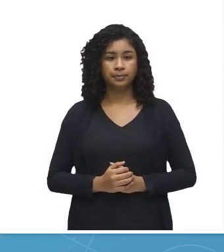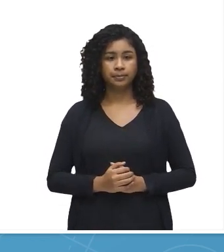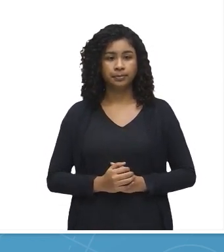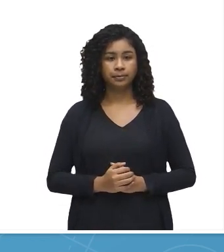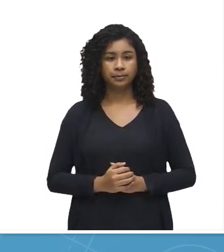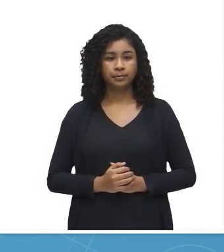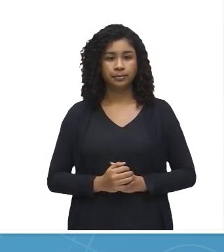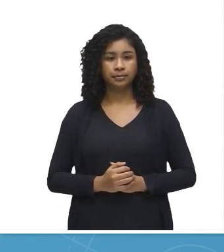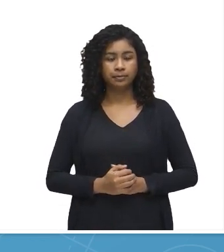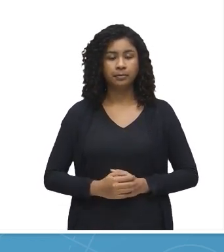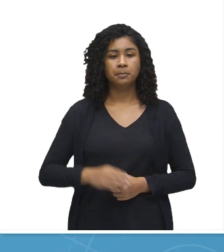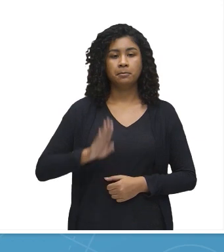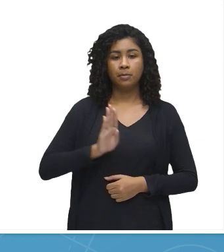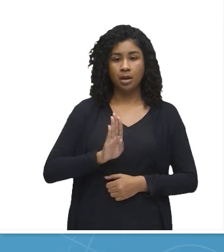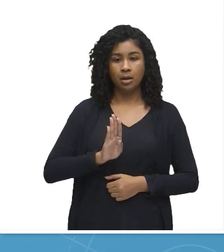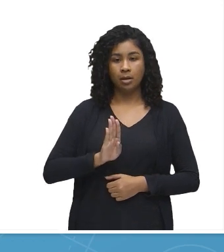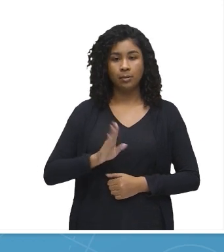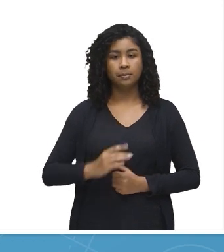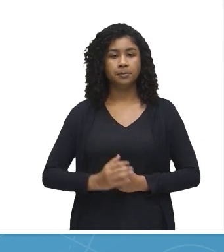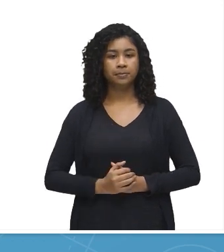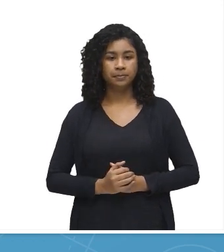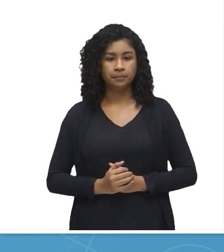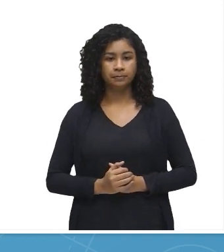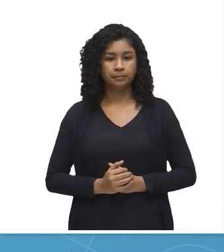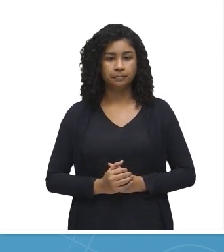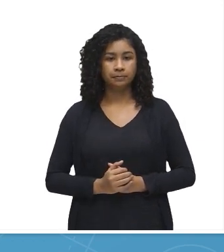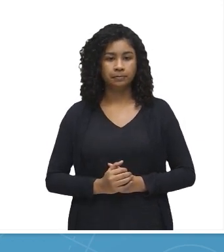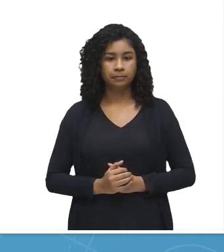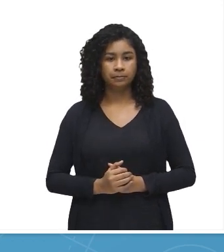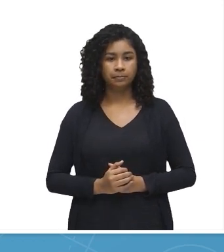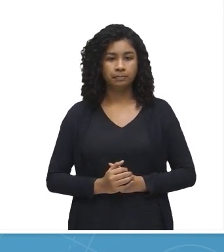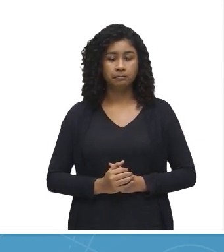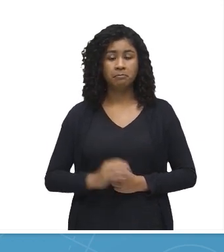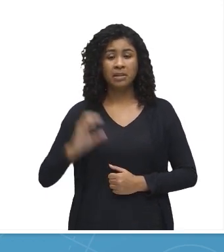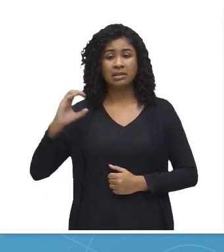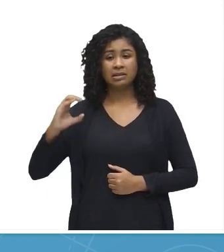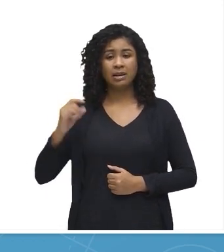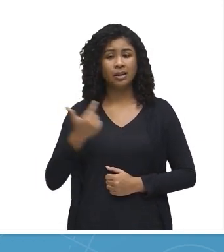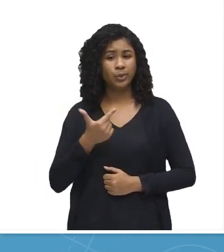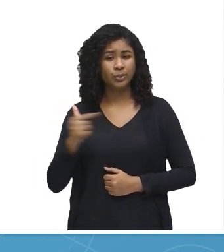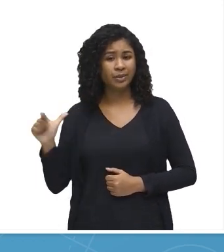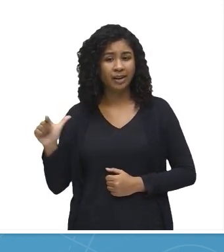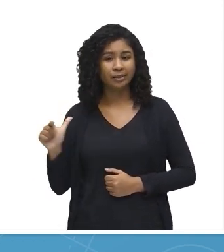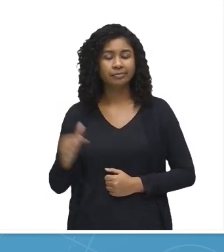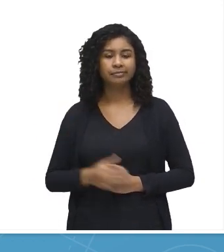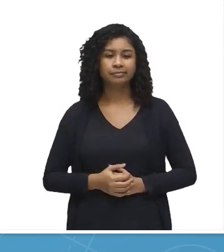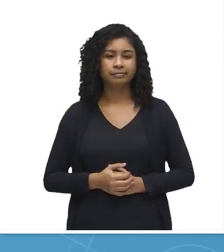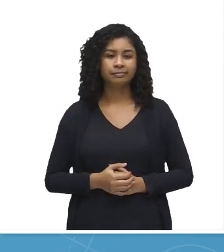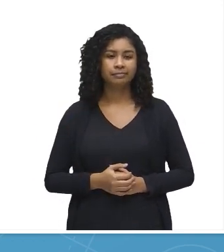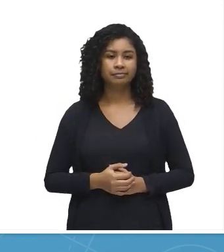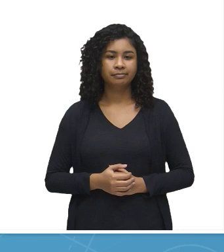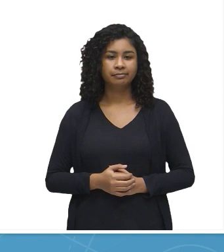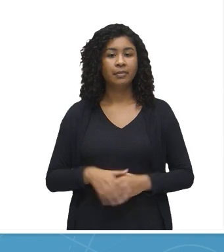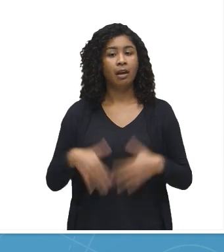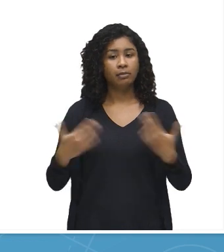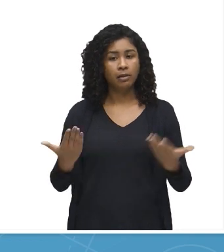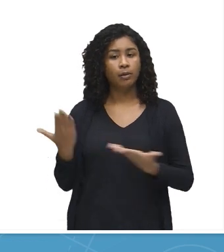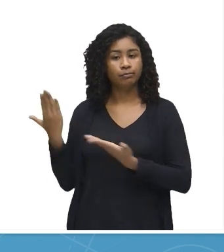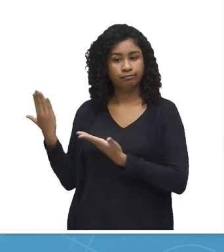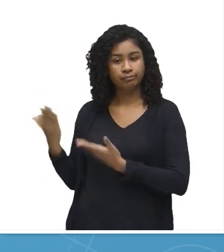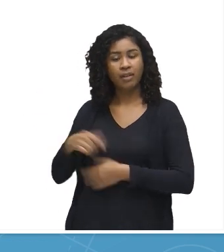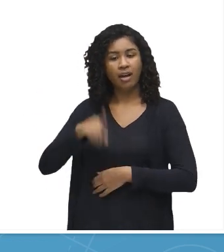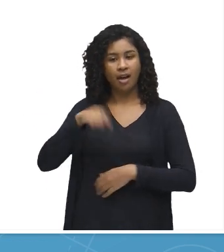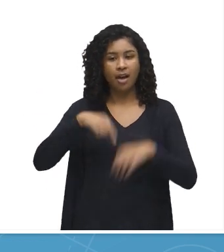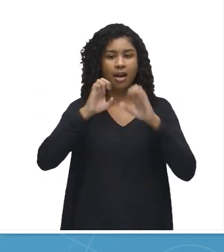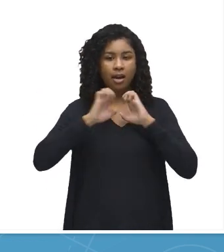tenho o coeficiente B, mas não tenho o coeficiente C, porque o C é igual a zero. Então, também nós temos uma